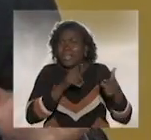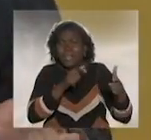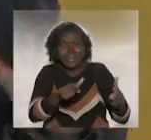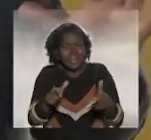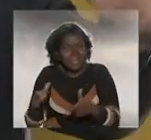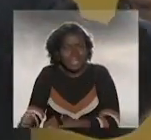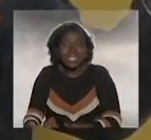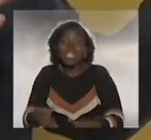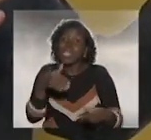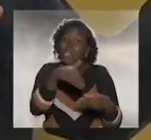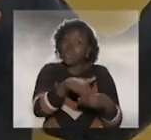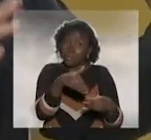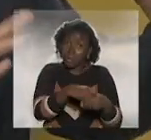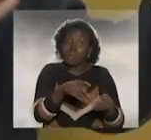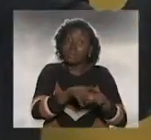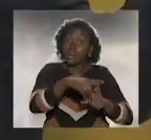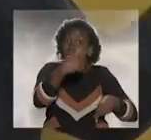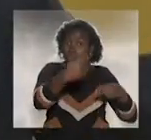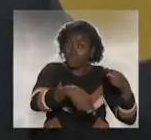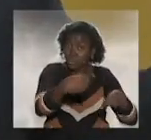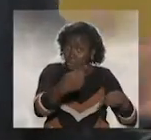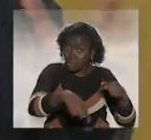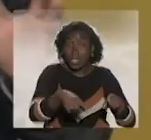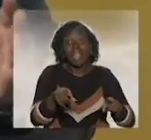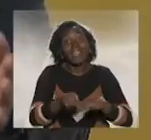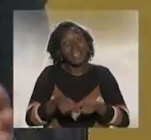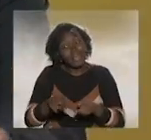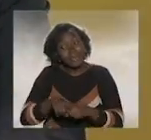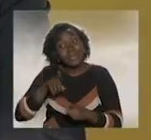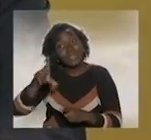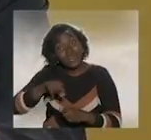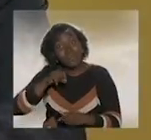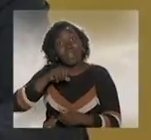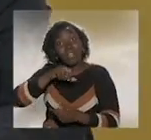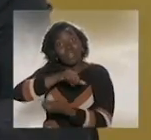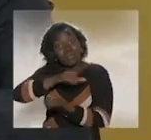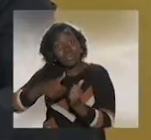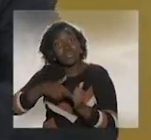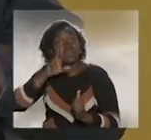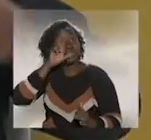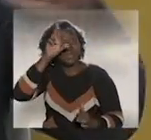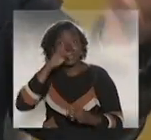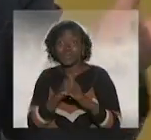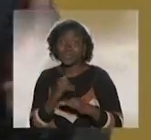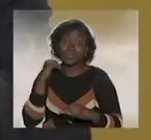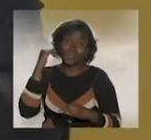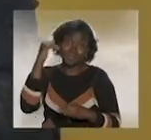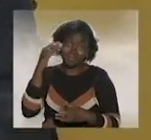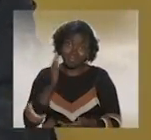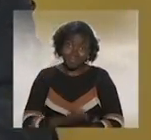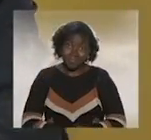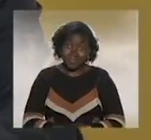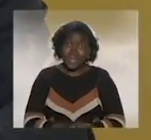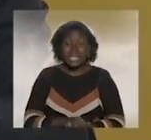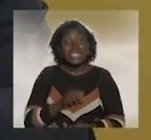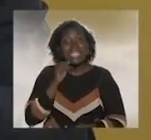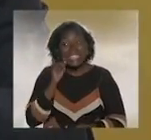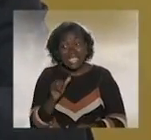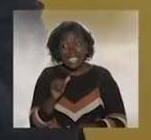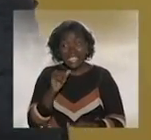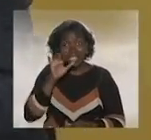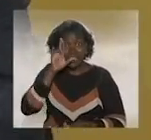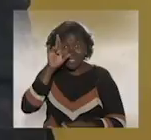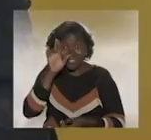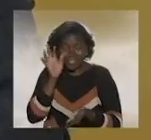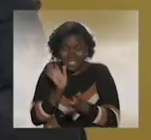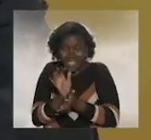processo. Isso vale para as campanhas eleitorais de um modo geral e vale para a eleição de dirigentes, de confederação a partir das federações. Se